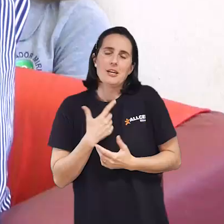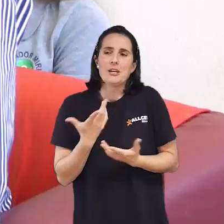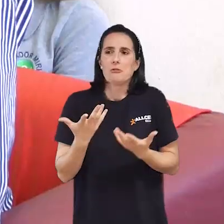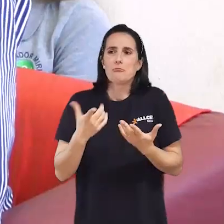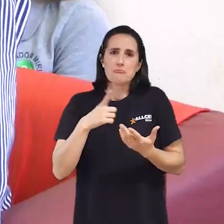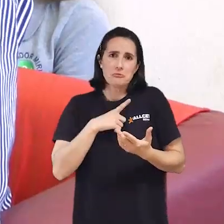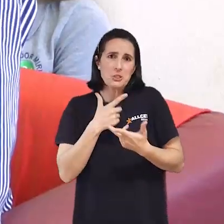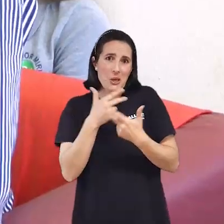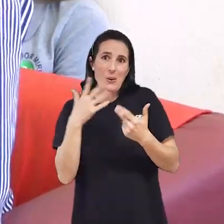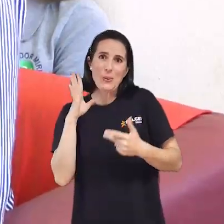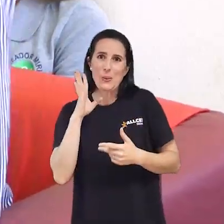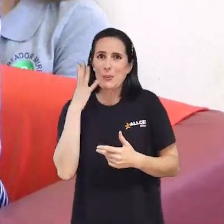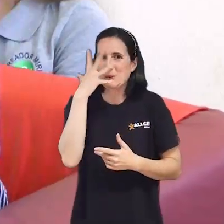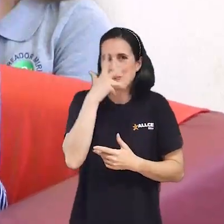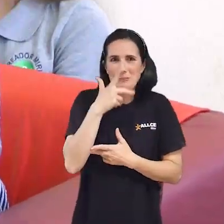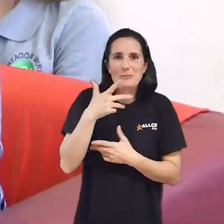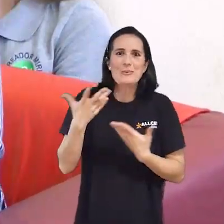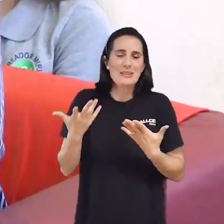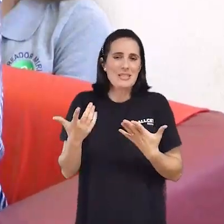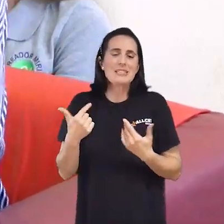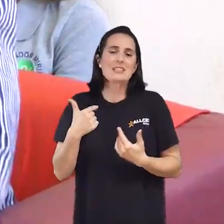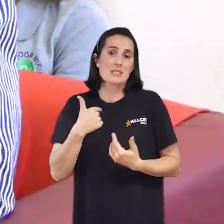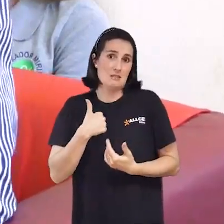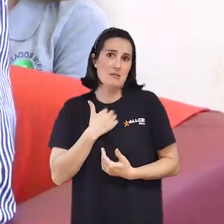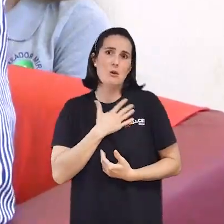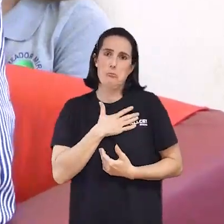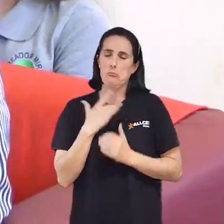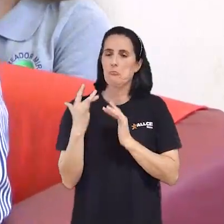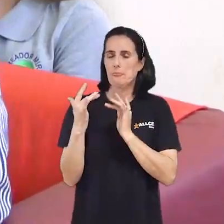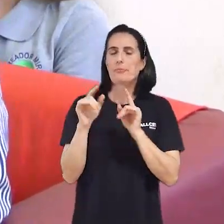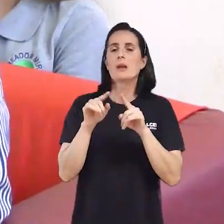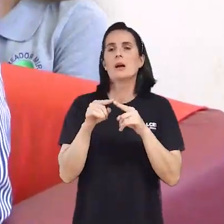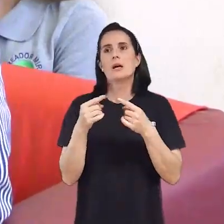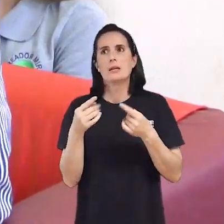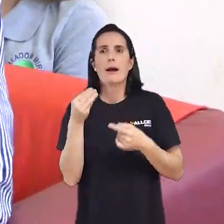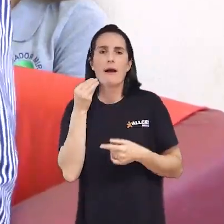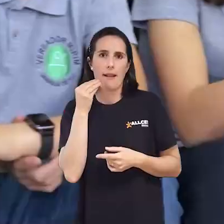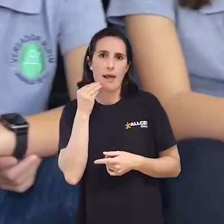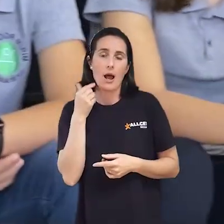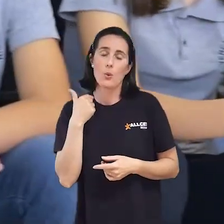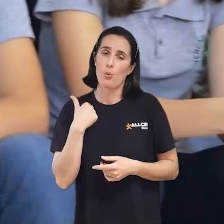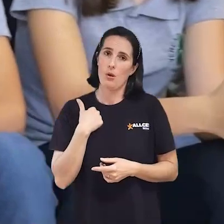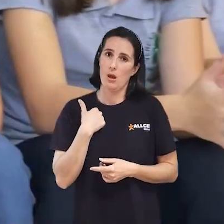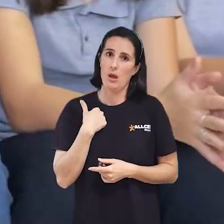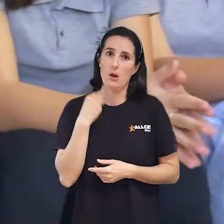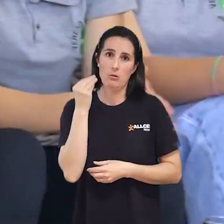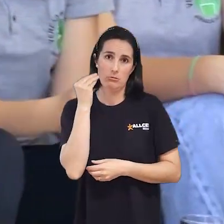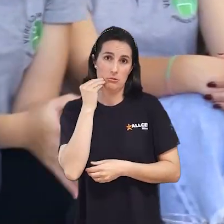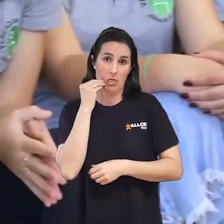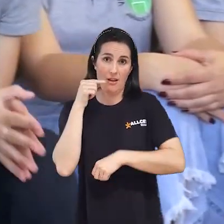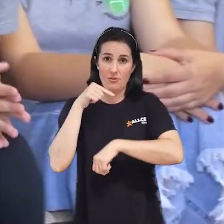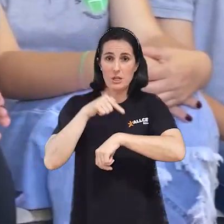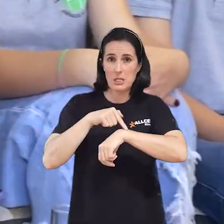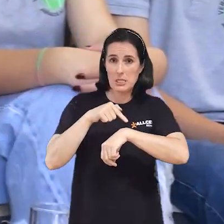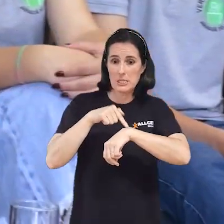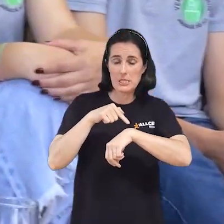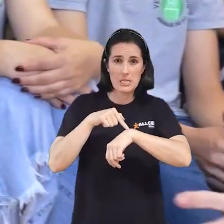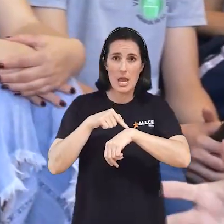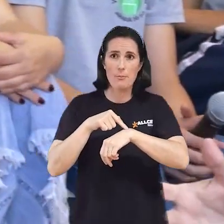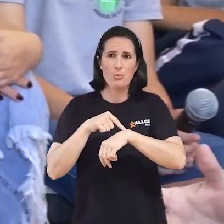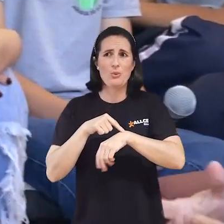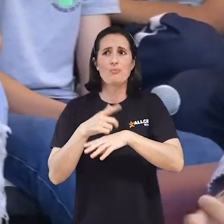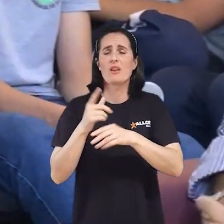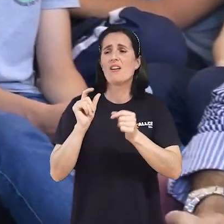todo adolescente, toda criança, né, todo adolescente assim, na idade, eu tinha, né, os